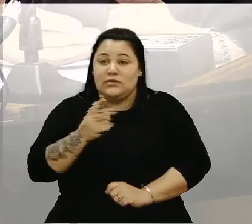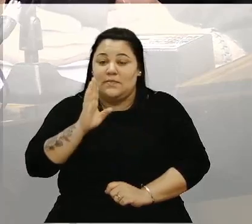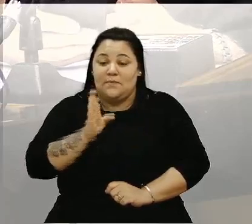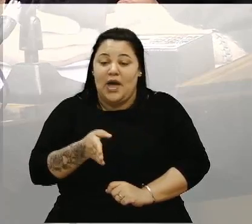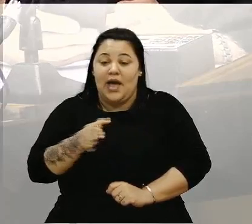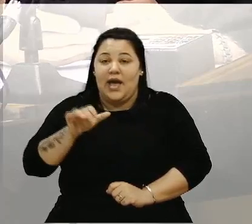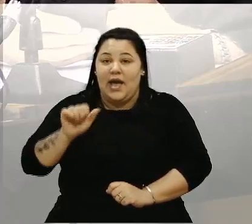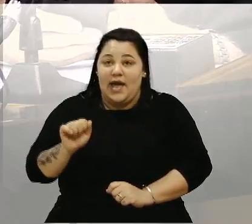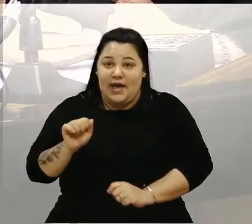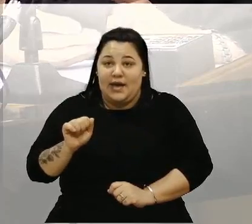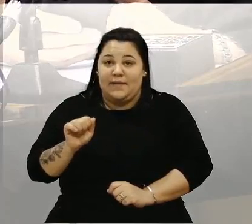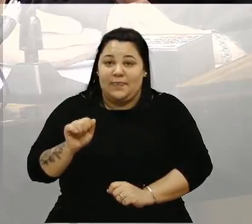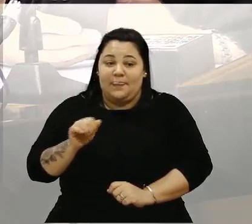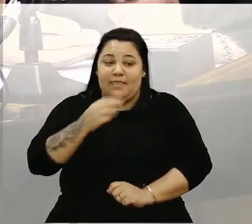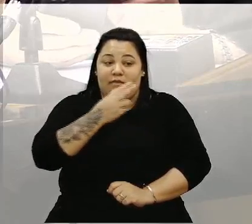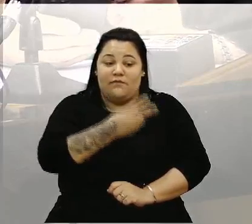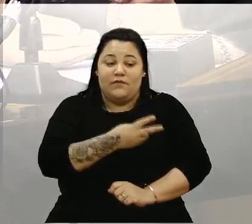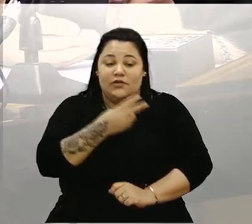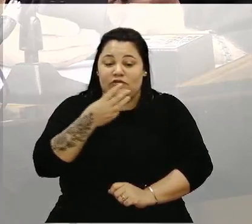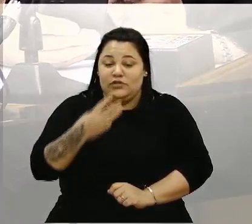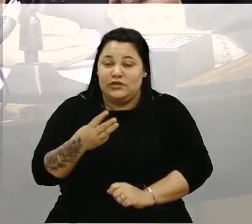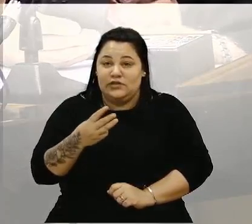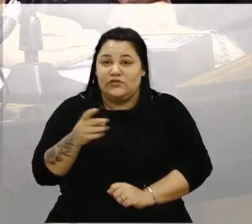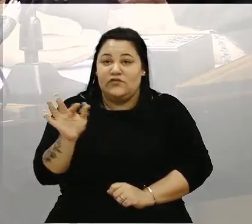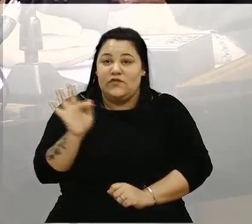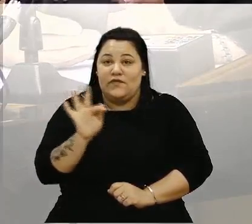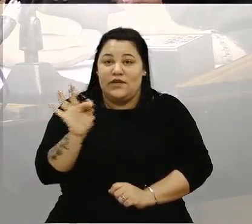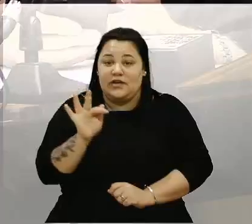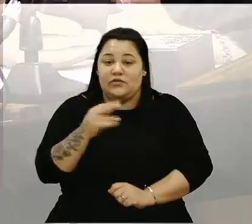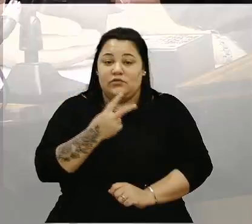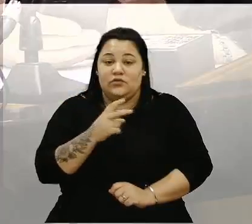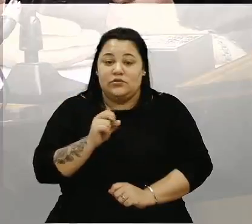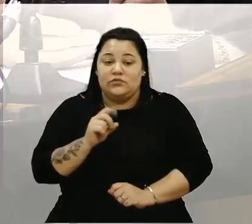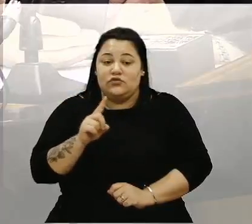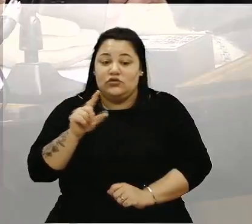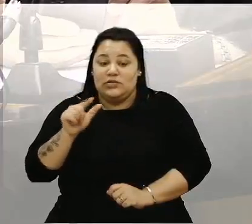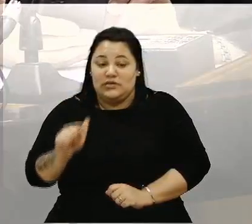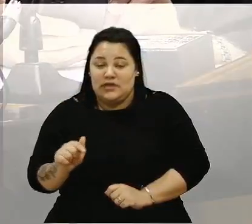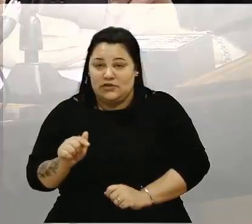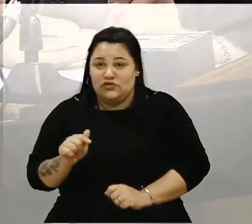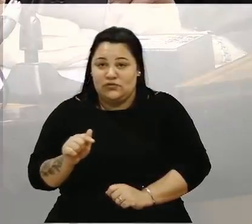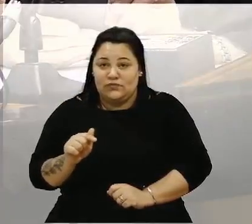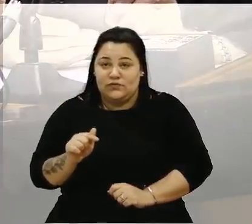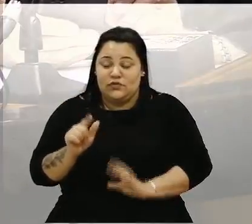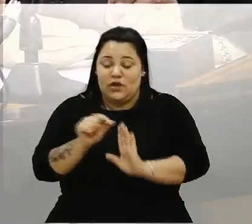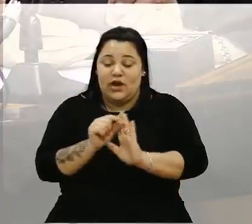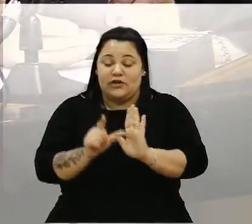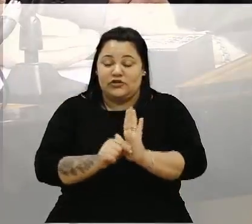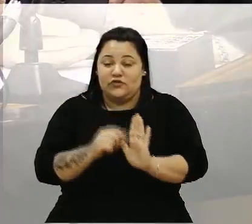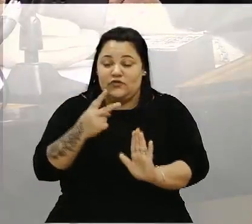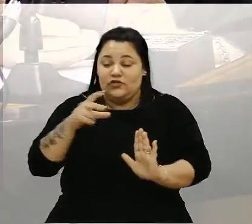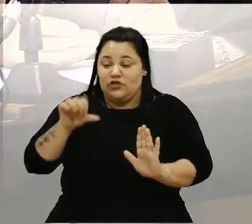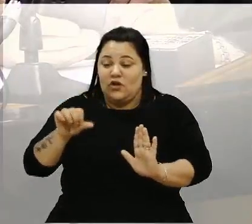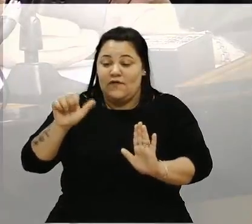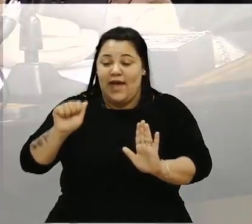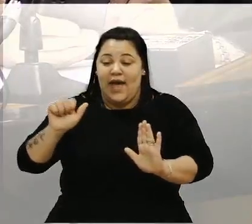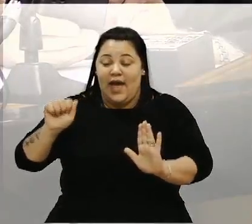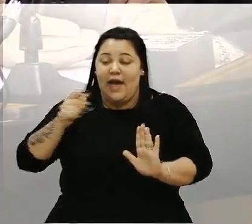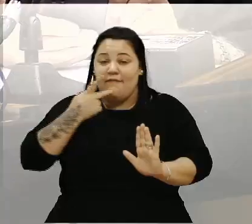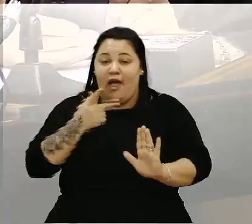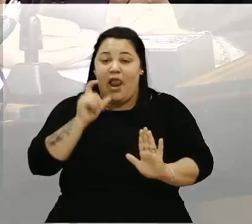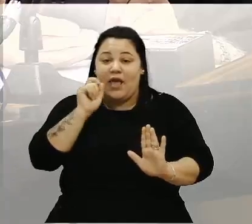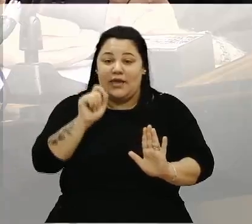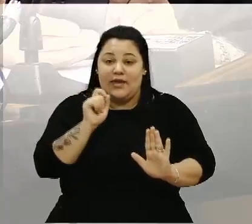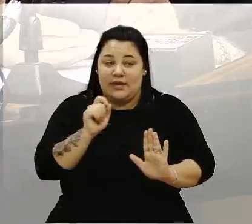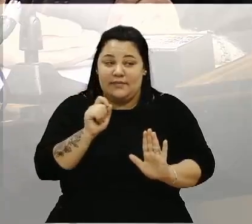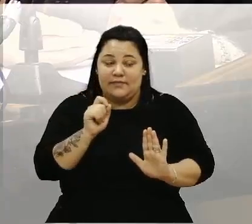de 23 de fevereiro de 2017, em seu artigo 29A, segundo aduz que caberá